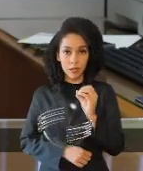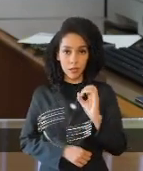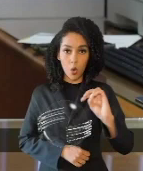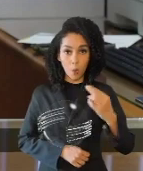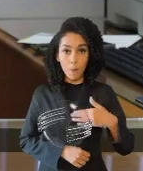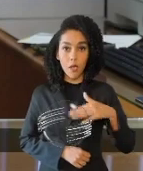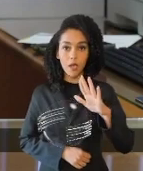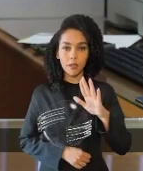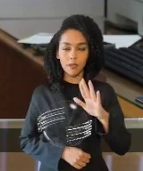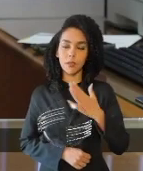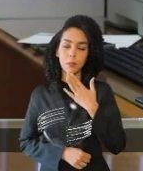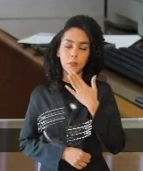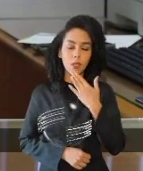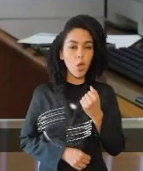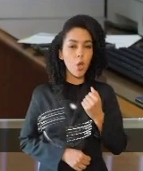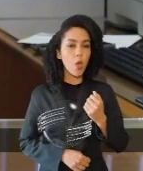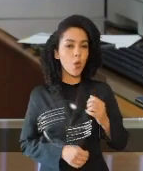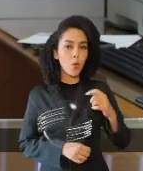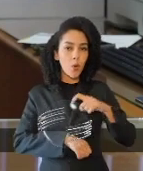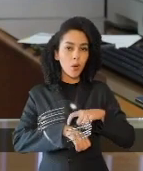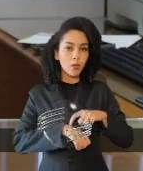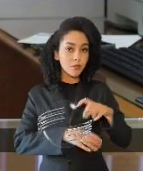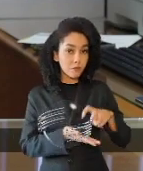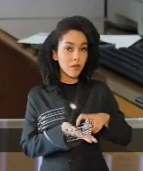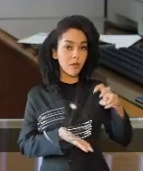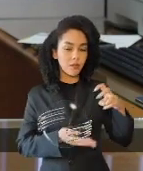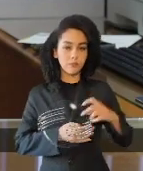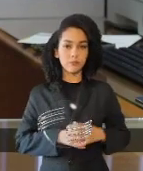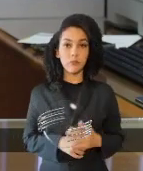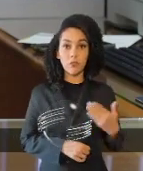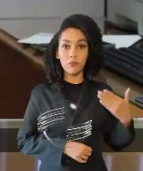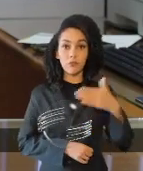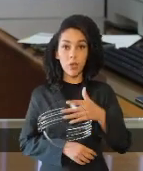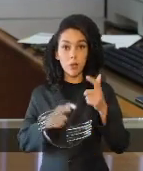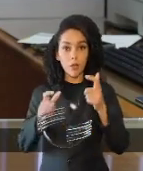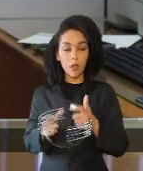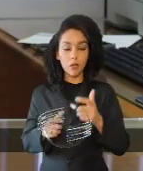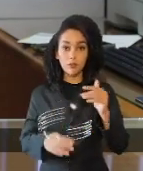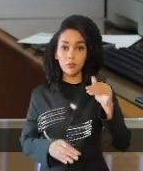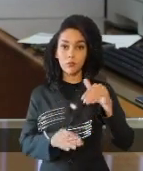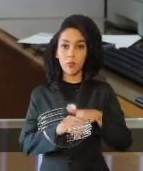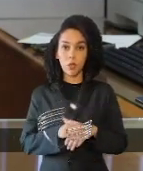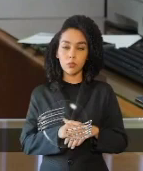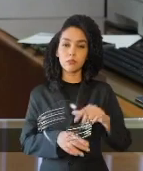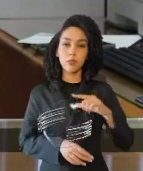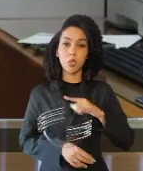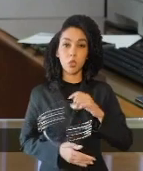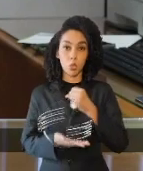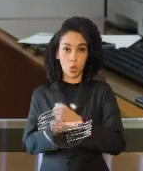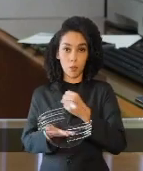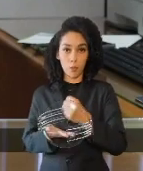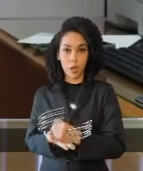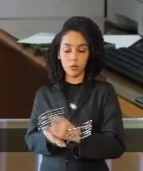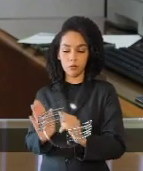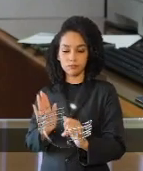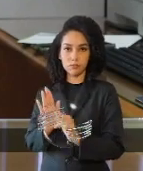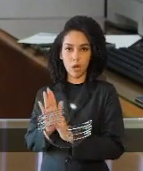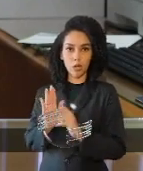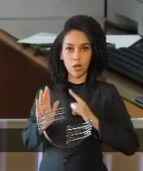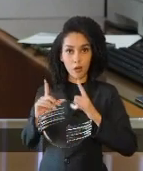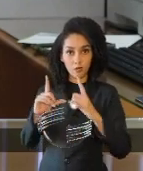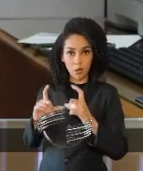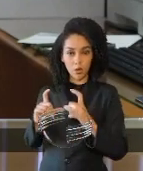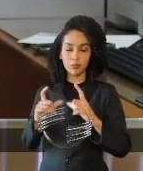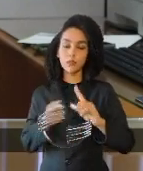prefiro os primeiros horários de votação compareça o local de votação portando documento oficial com